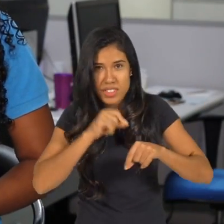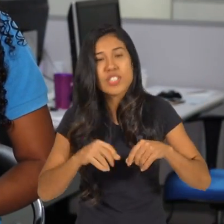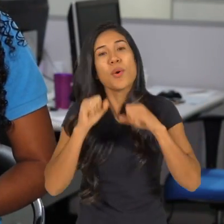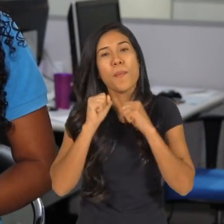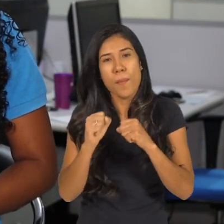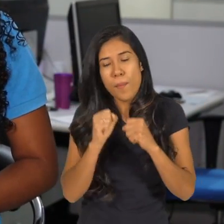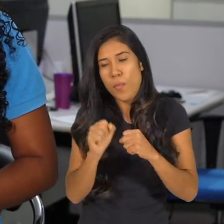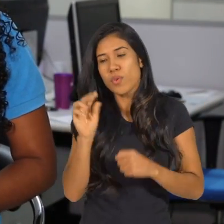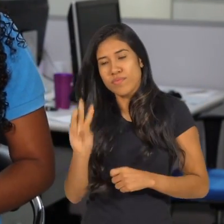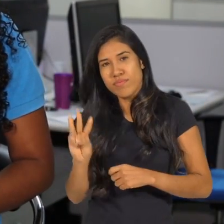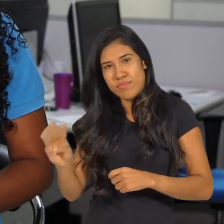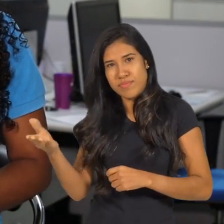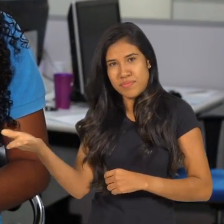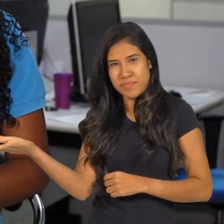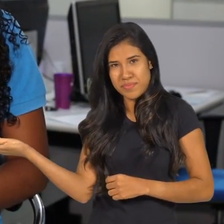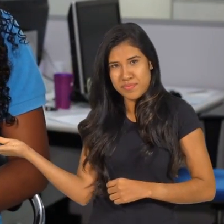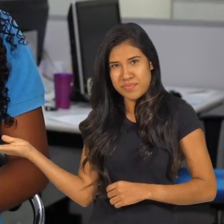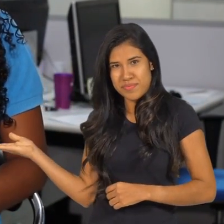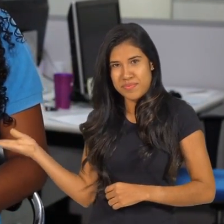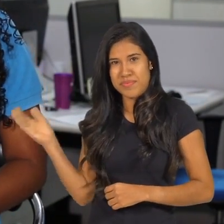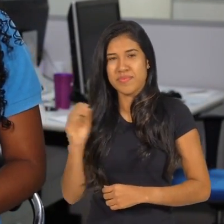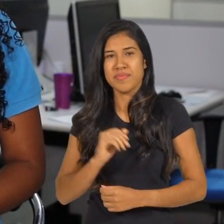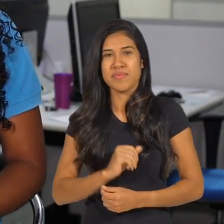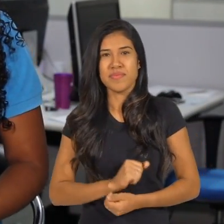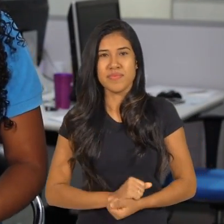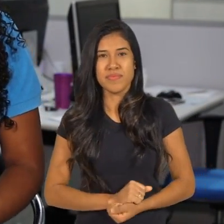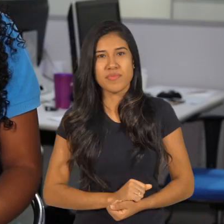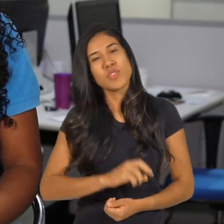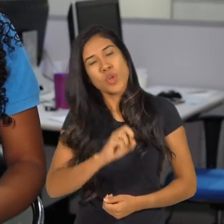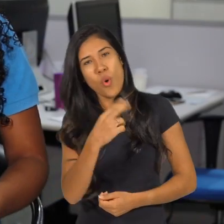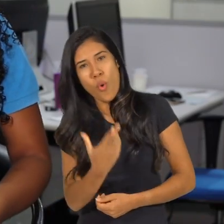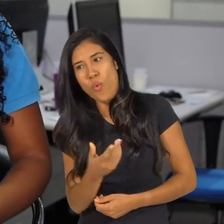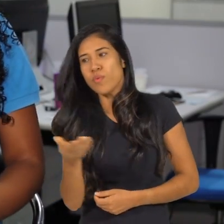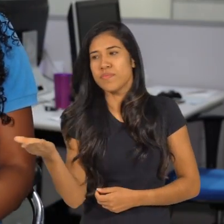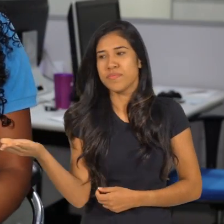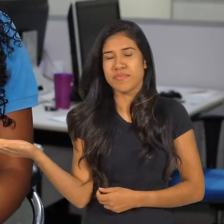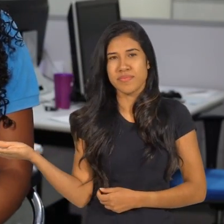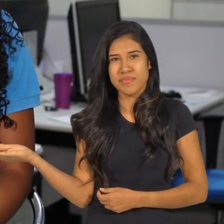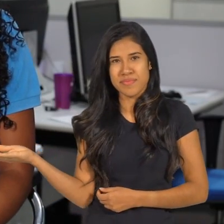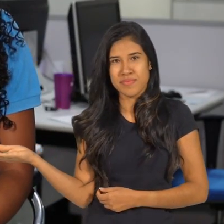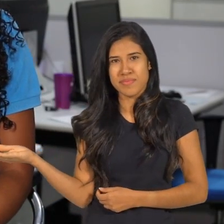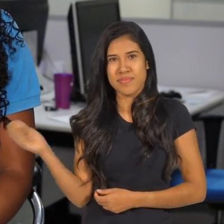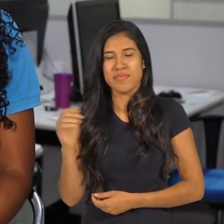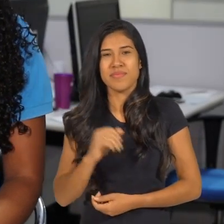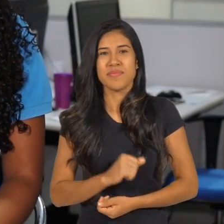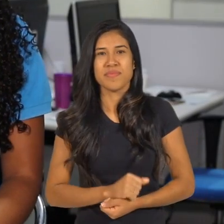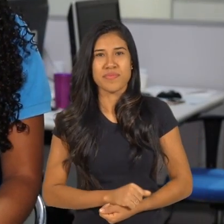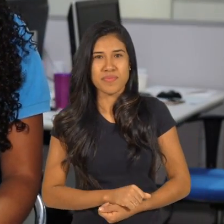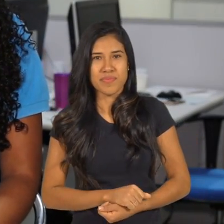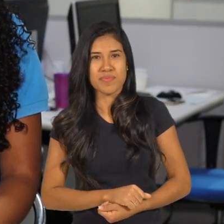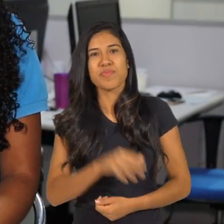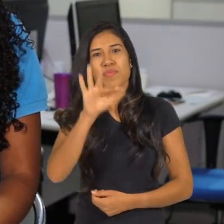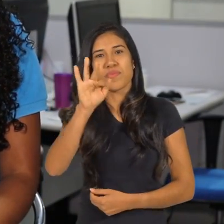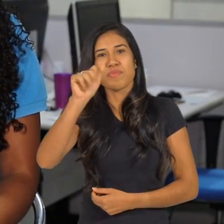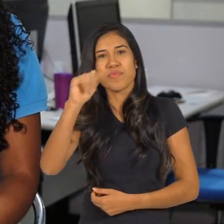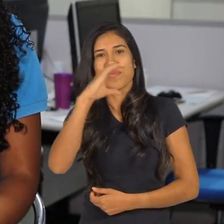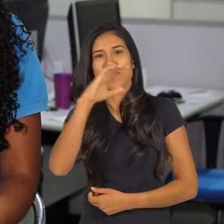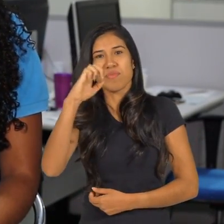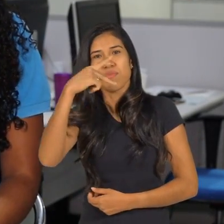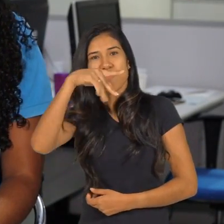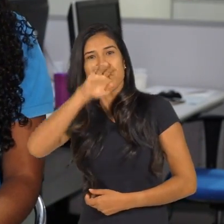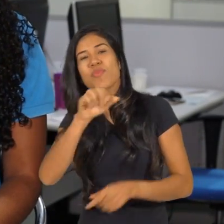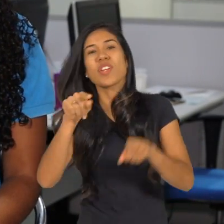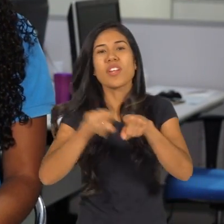acessar o site facep.br ou entrar pelo código QR que está aparecendo aqui na tela. A FACEP também divulgou